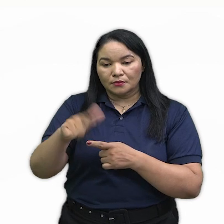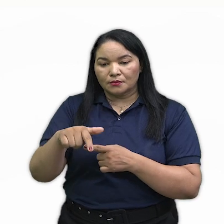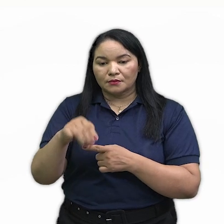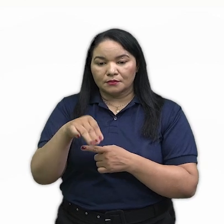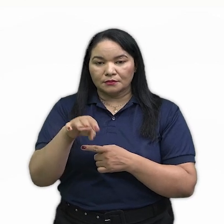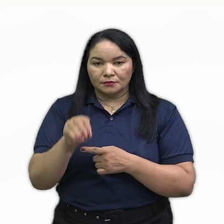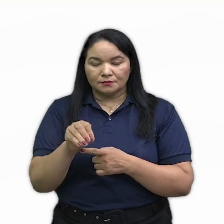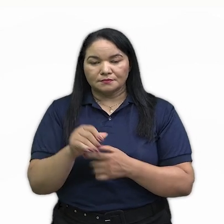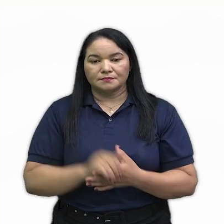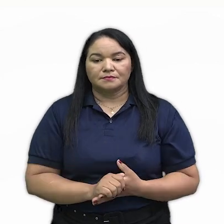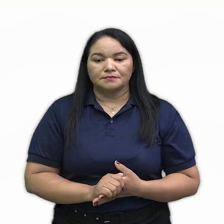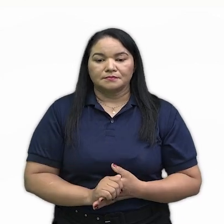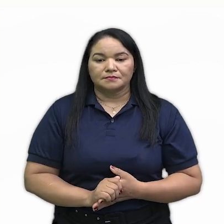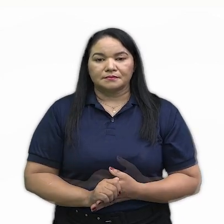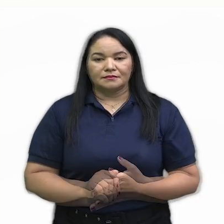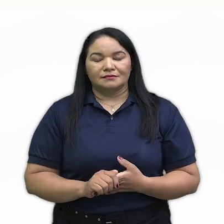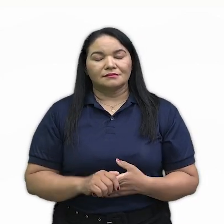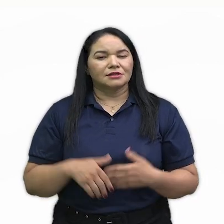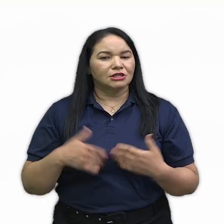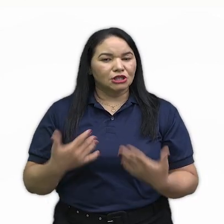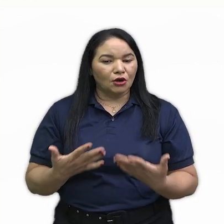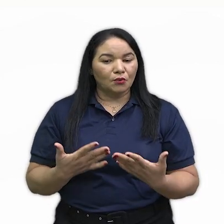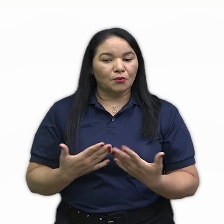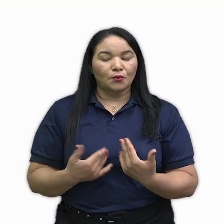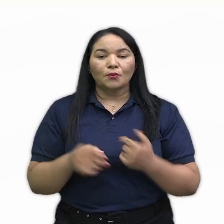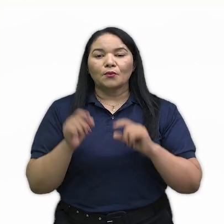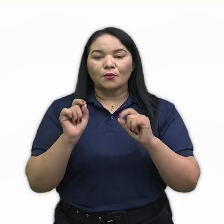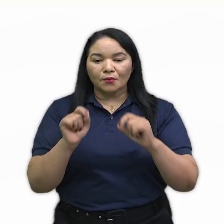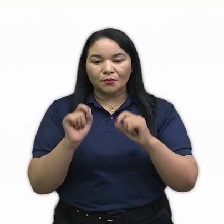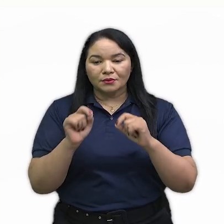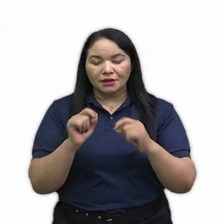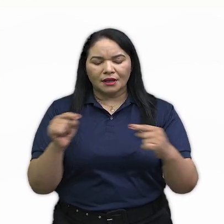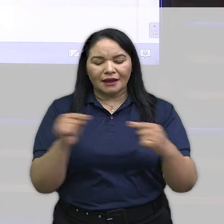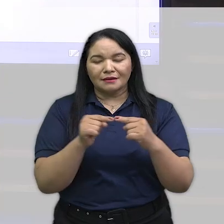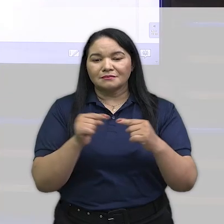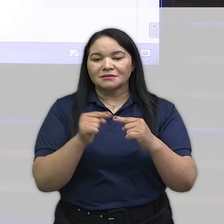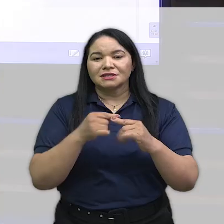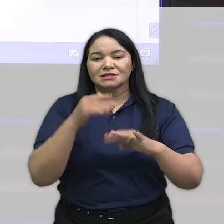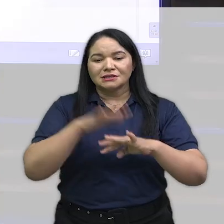frequentes. Então, olha só, pessoal, na verdade, o que é a moda da